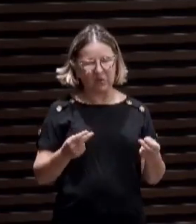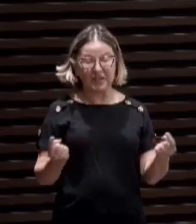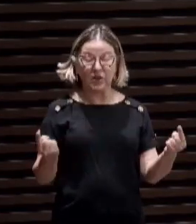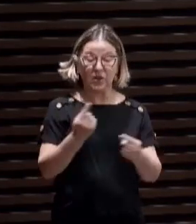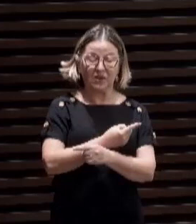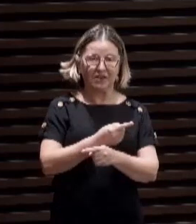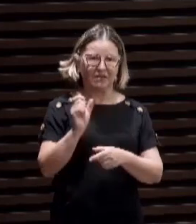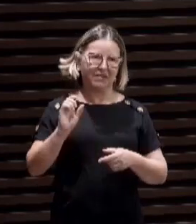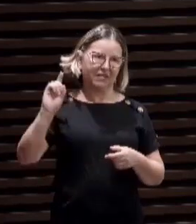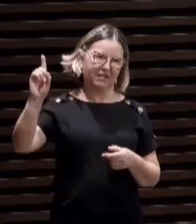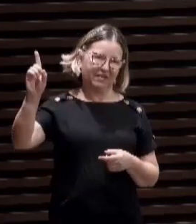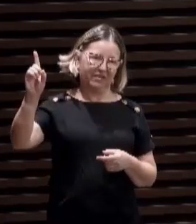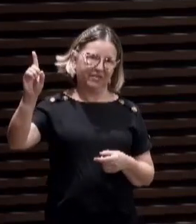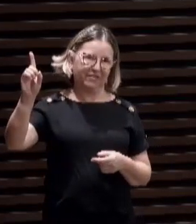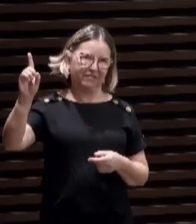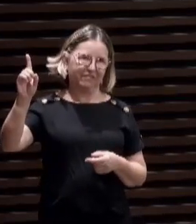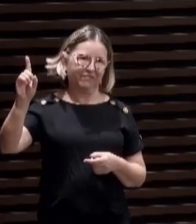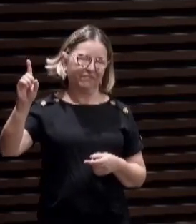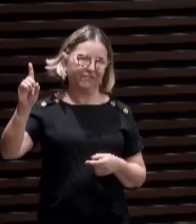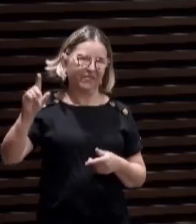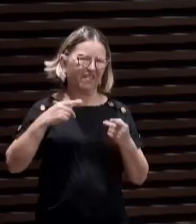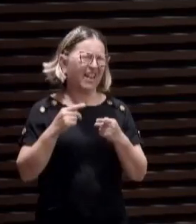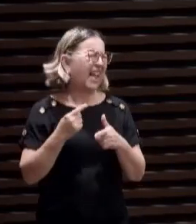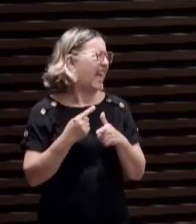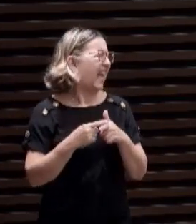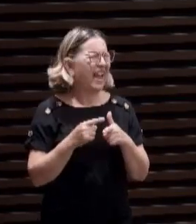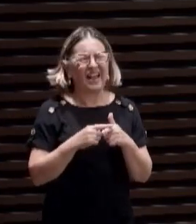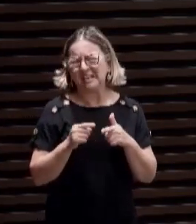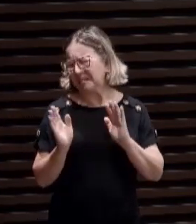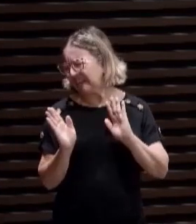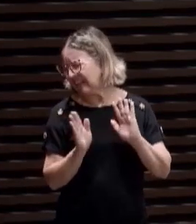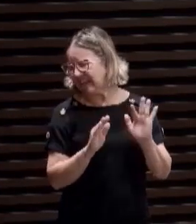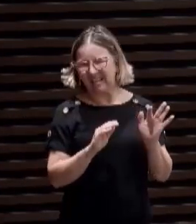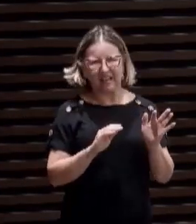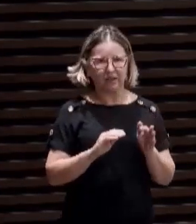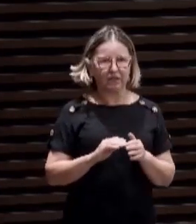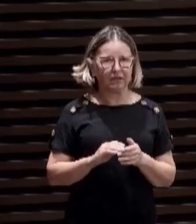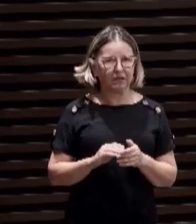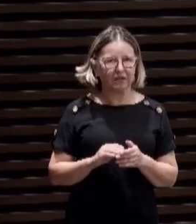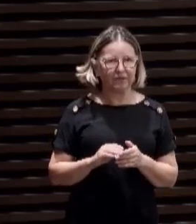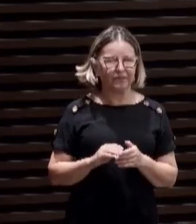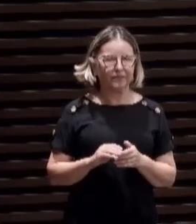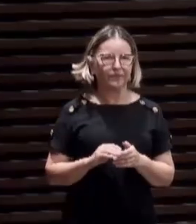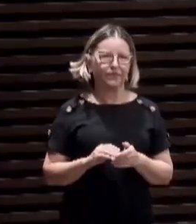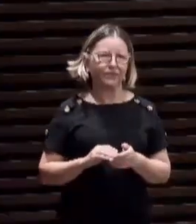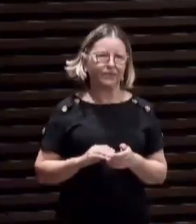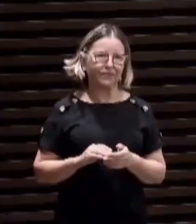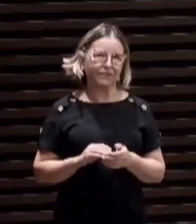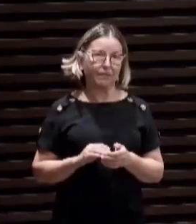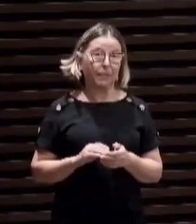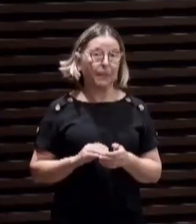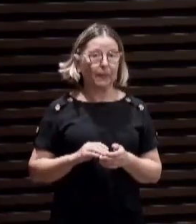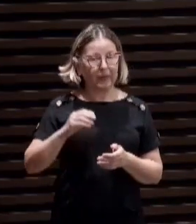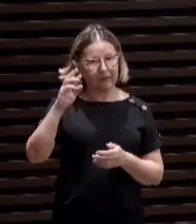palavra de Deus, estamos ainda dizendo, não tem problema, deixa quieto isso aqui, não mexe nisso não. Que o